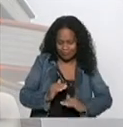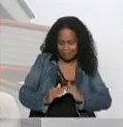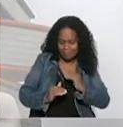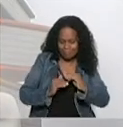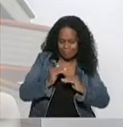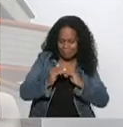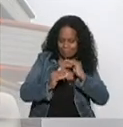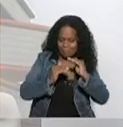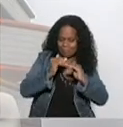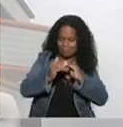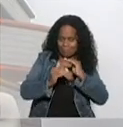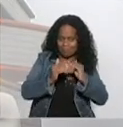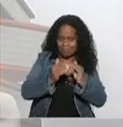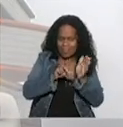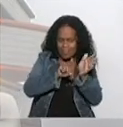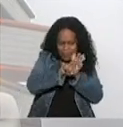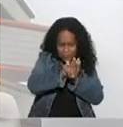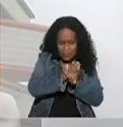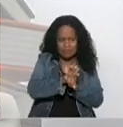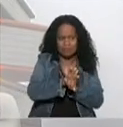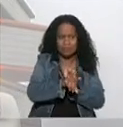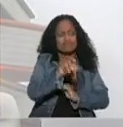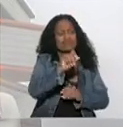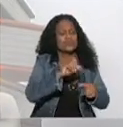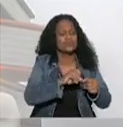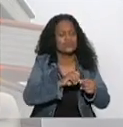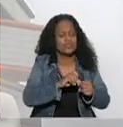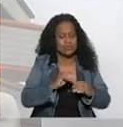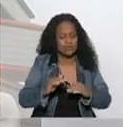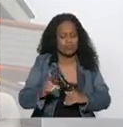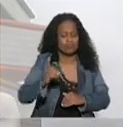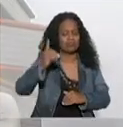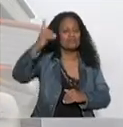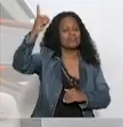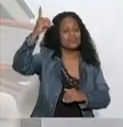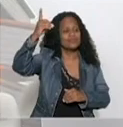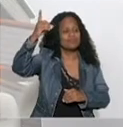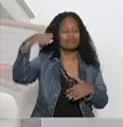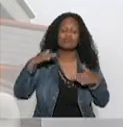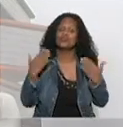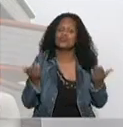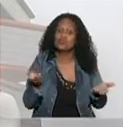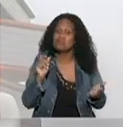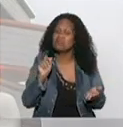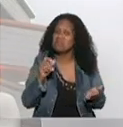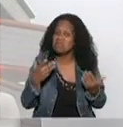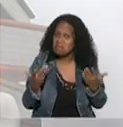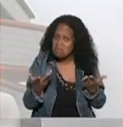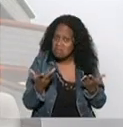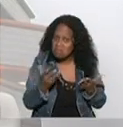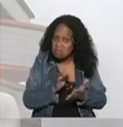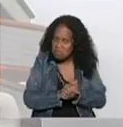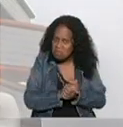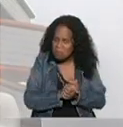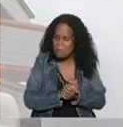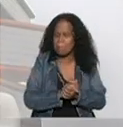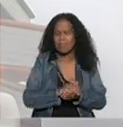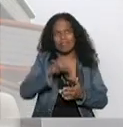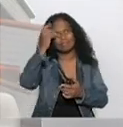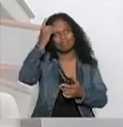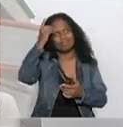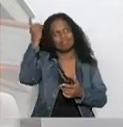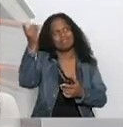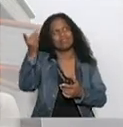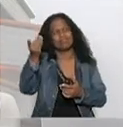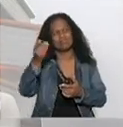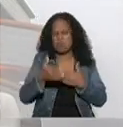fossem juntos. Qualquer coisa a gente pode fazer, nós só não podemos nos separar. Então, a Ogamitá, ela já nasce desse